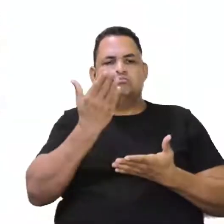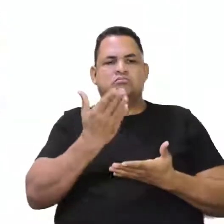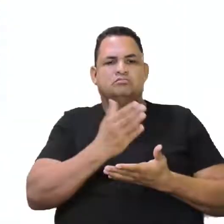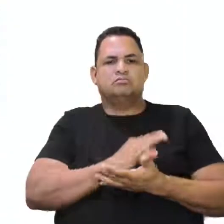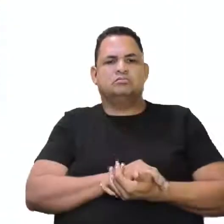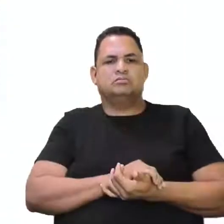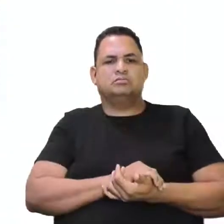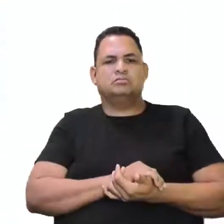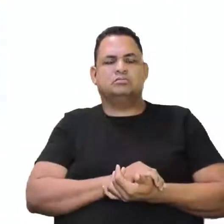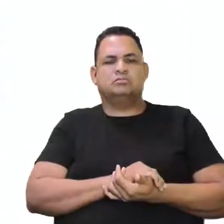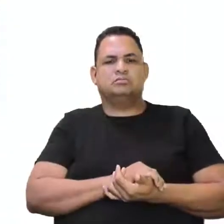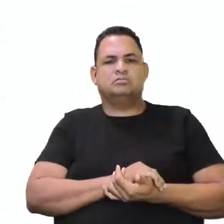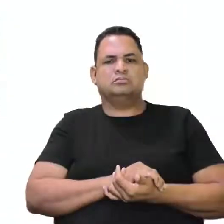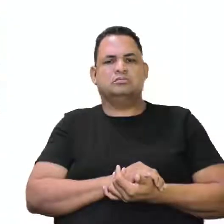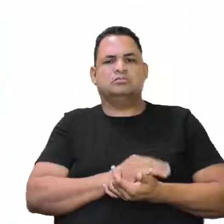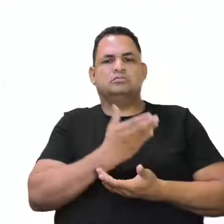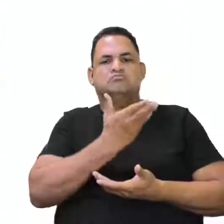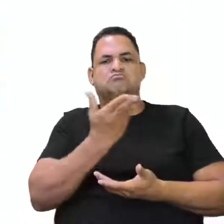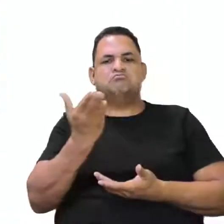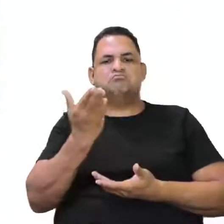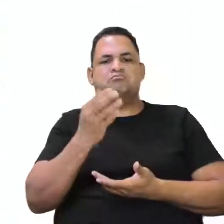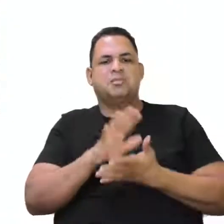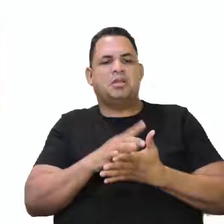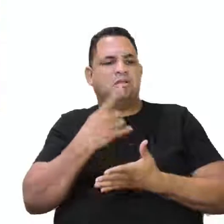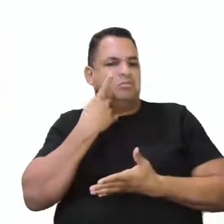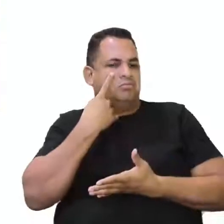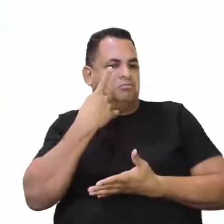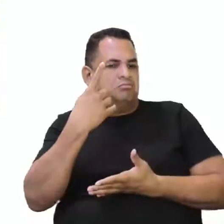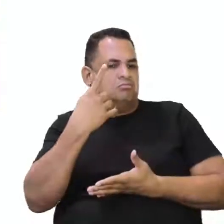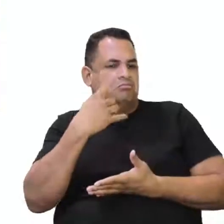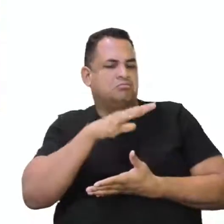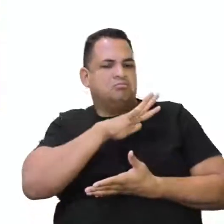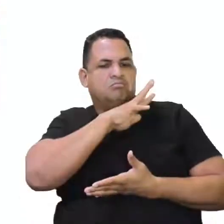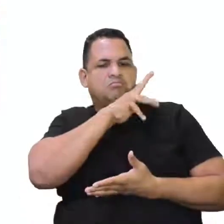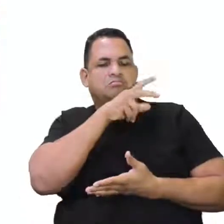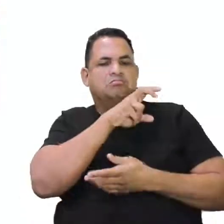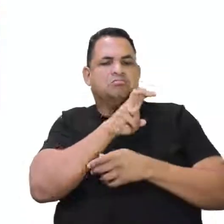desfrutando da exibição desses animais.